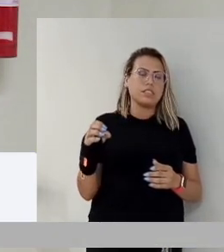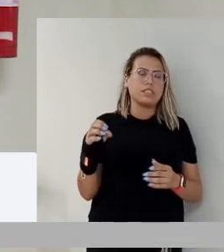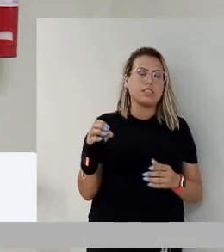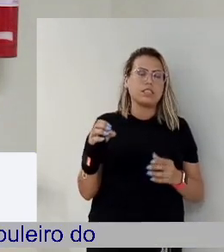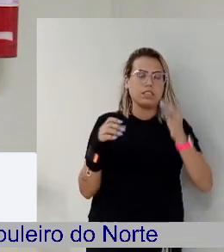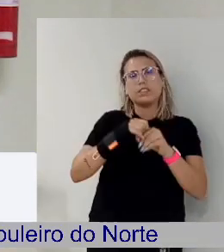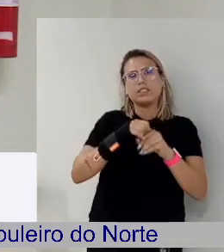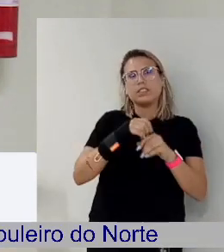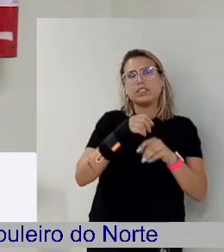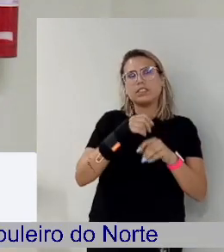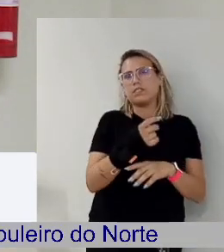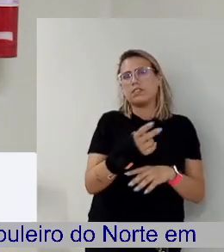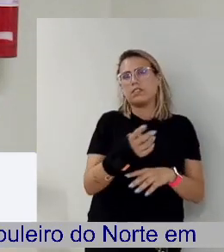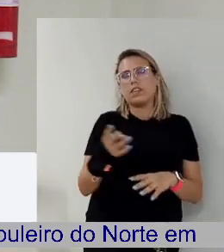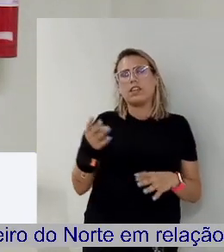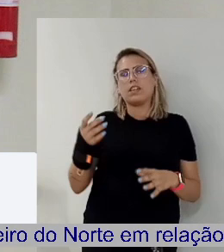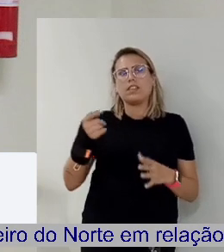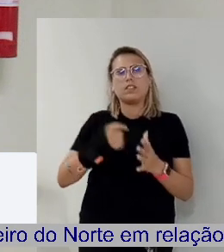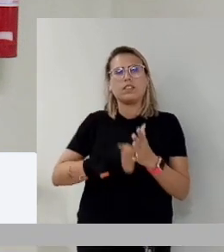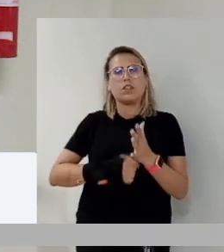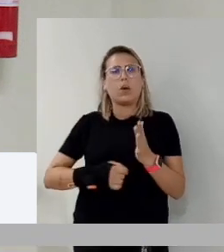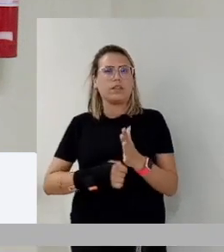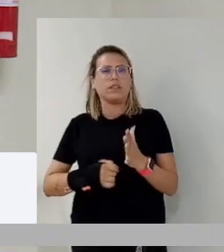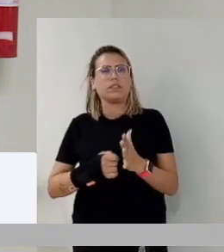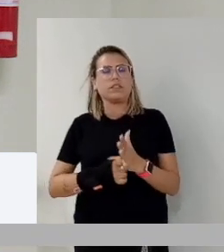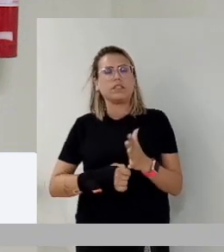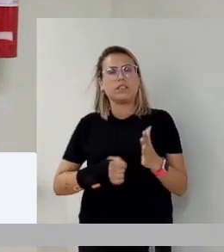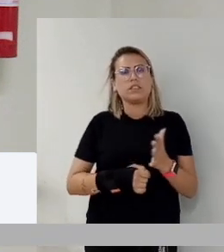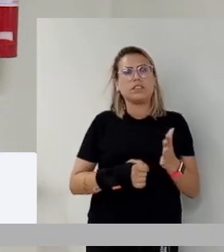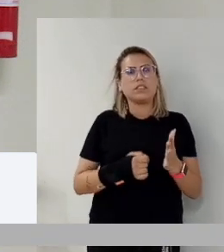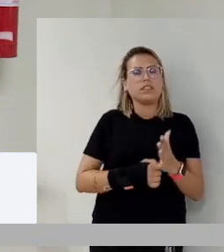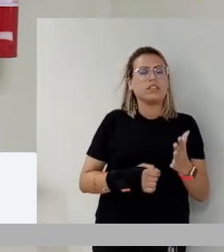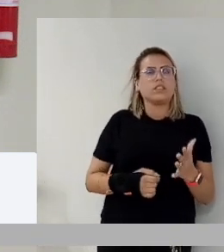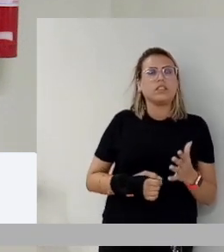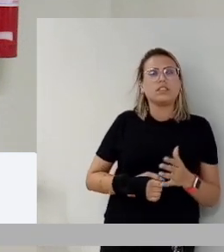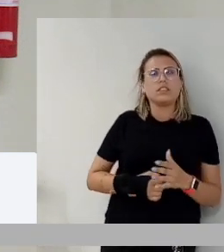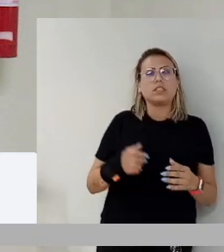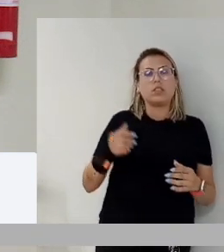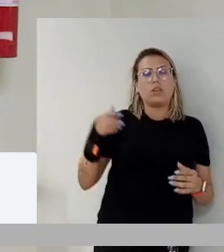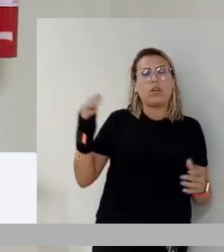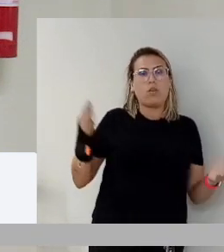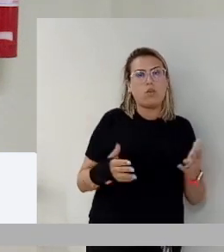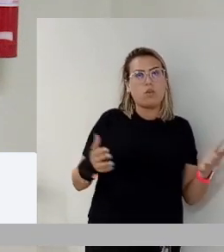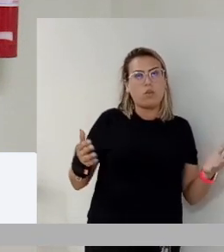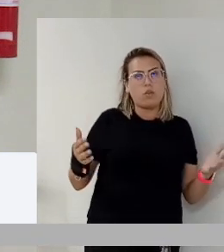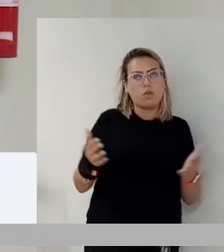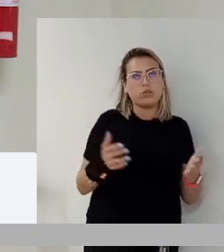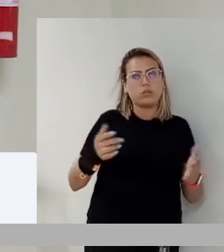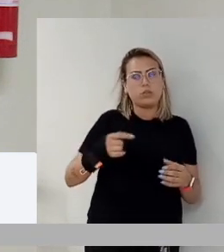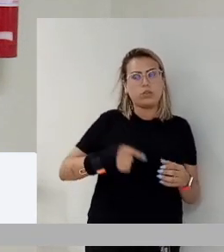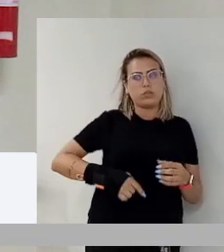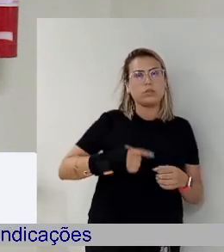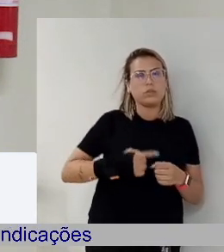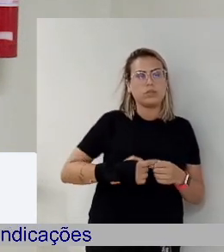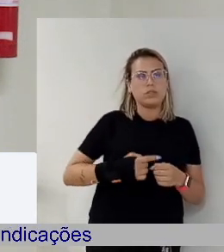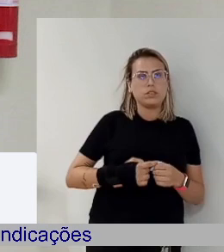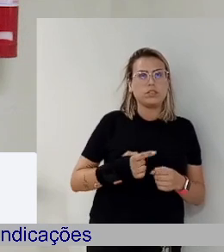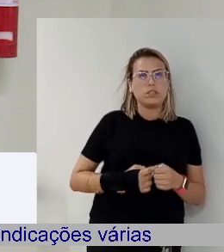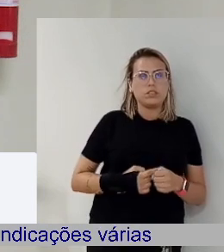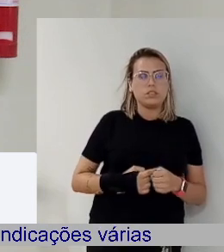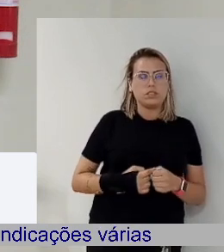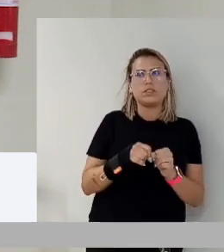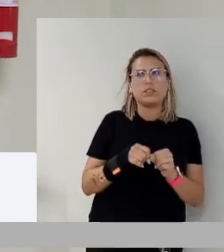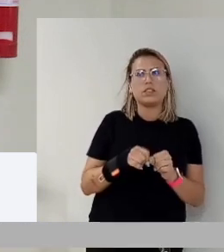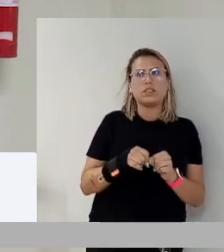indicações várias cobranças e o idace hoje né no nosso município ele tá vendo tá sendo feito